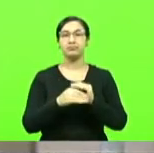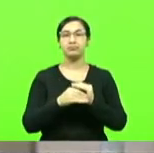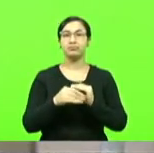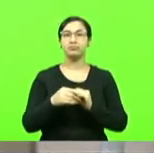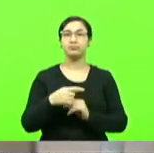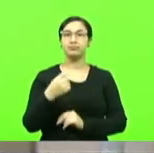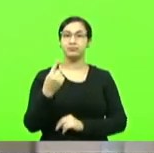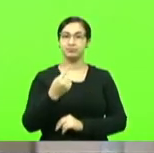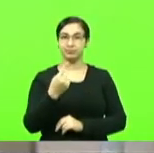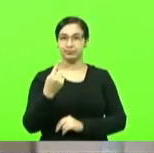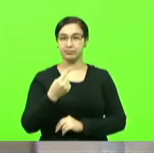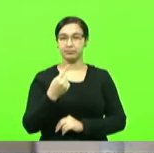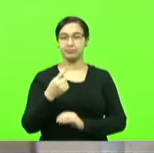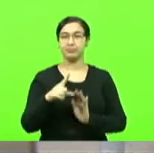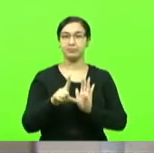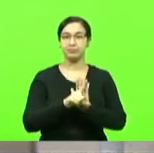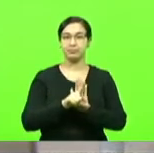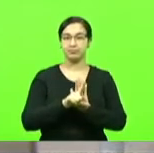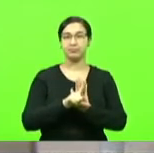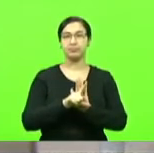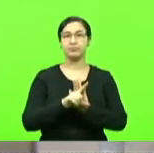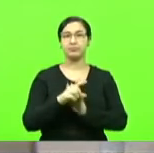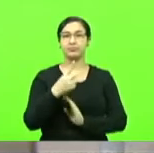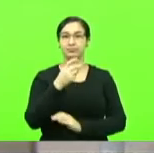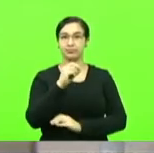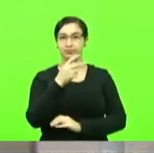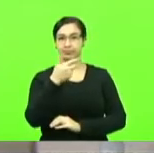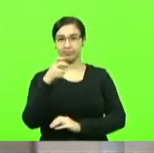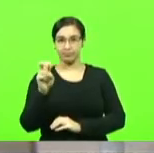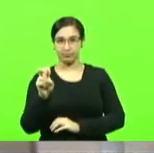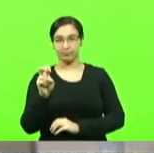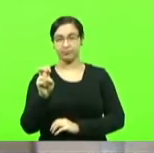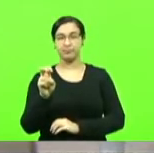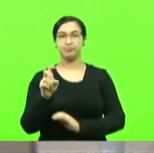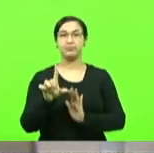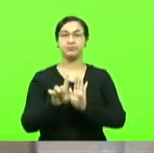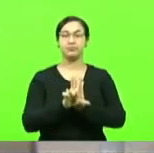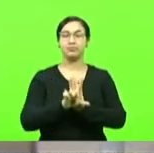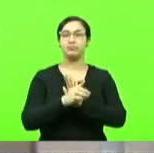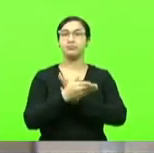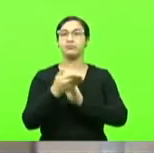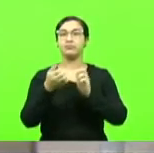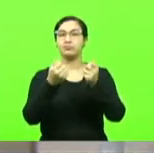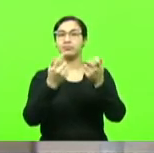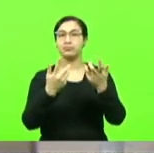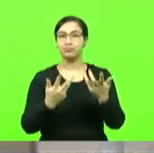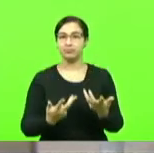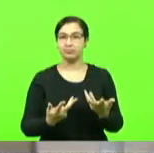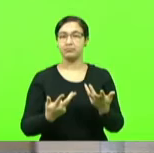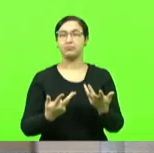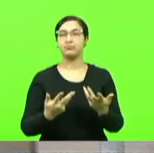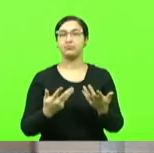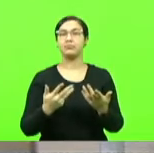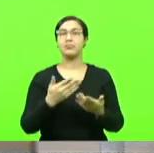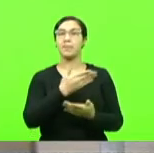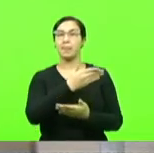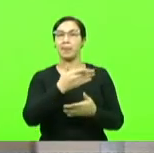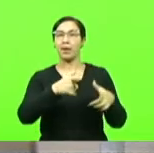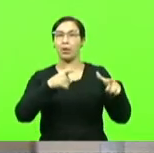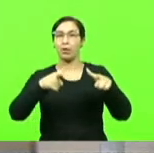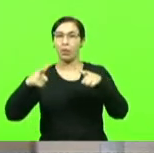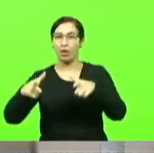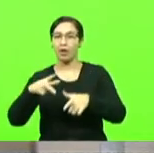número 16.720 de 2015, que consolida as leis que dispõem sobre a denominação de bens públicos no âmbito do Estado de